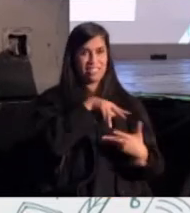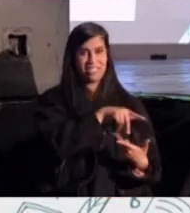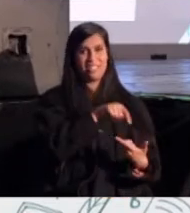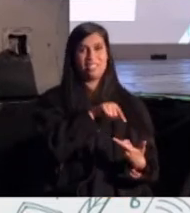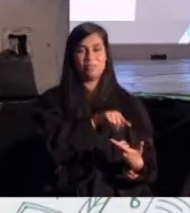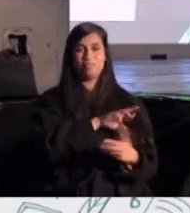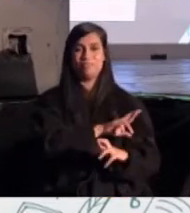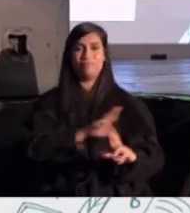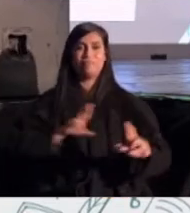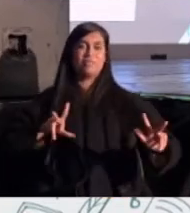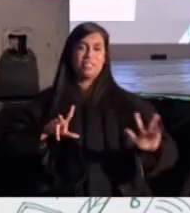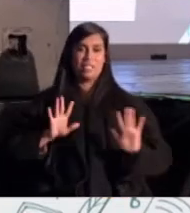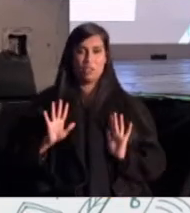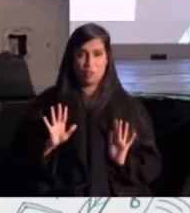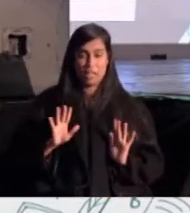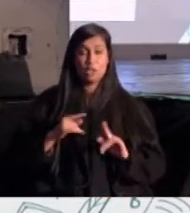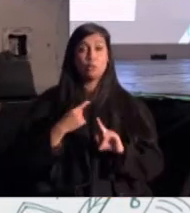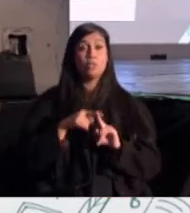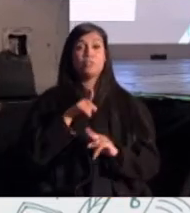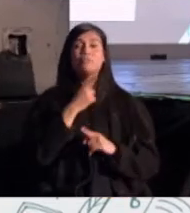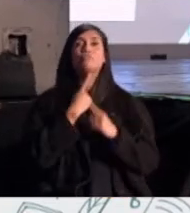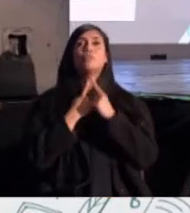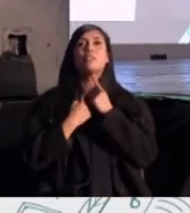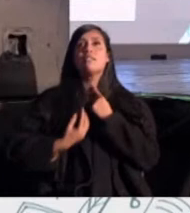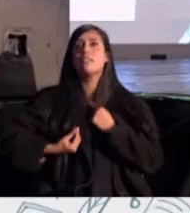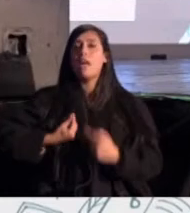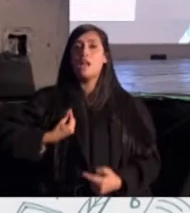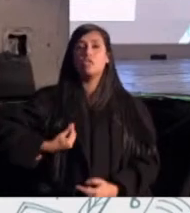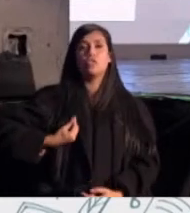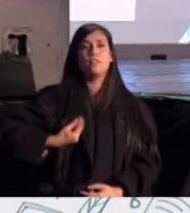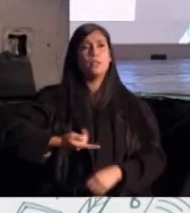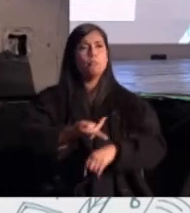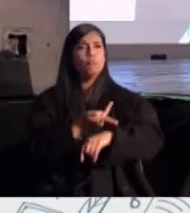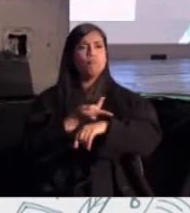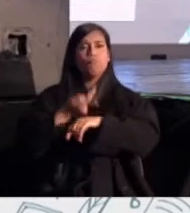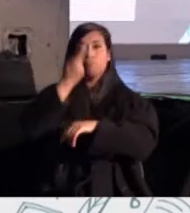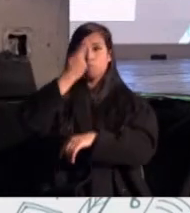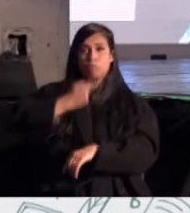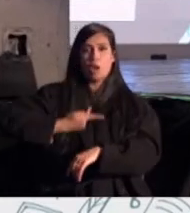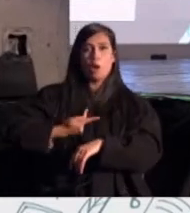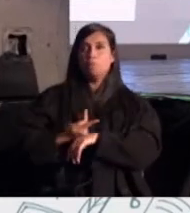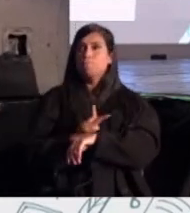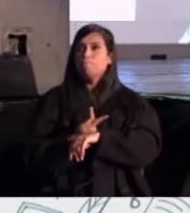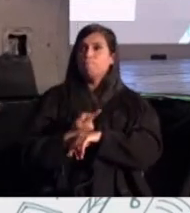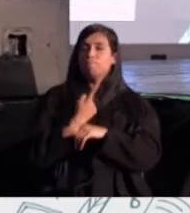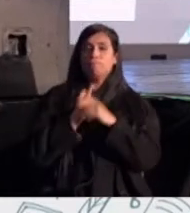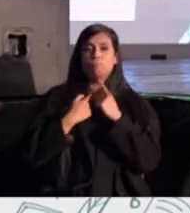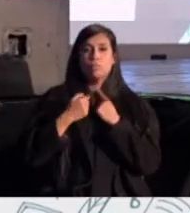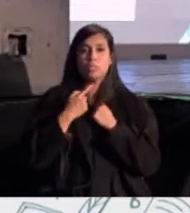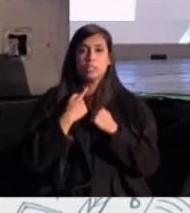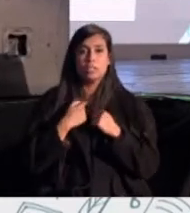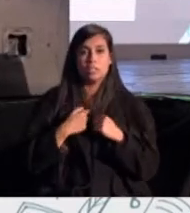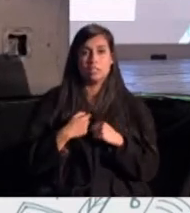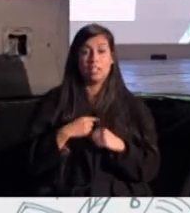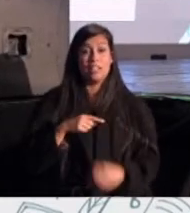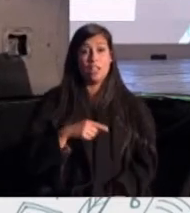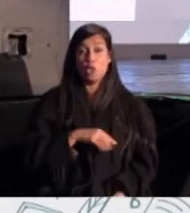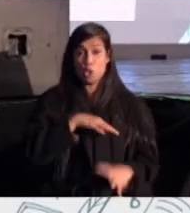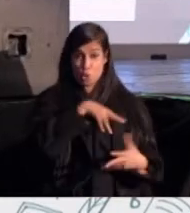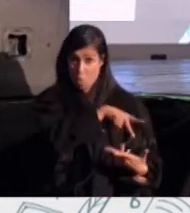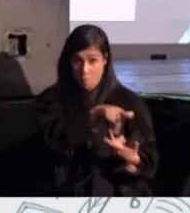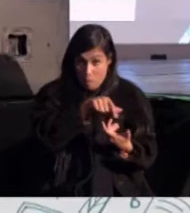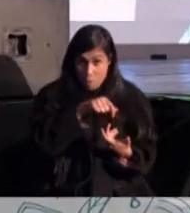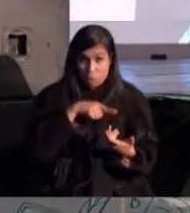está implicado na possibilidade que nós temos de estabelecer um cardápio que